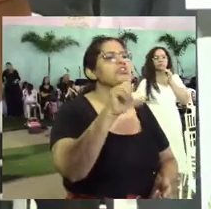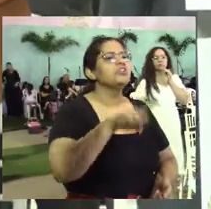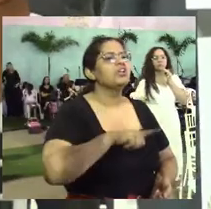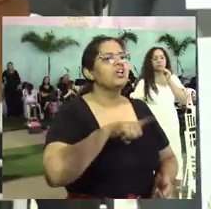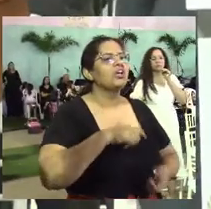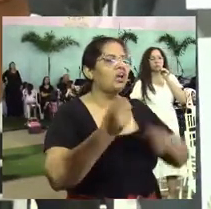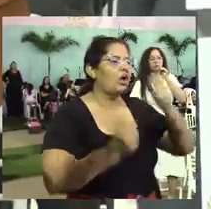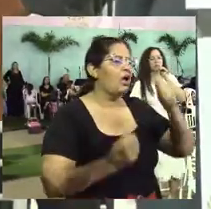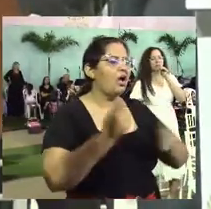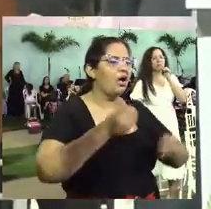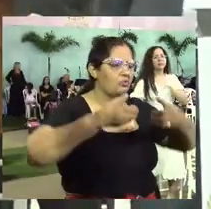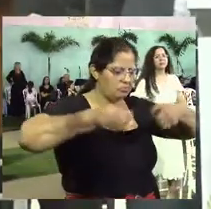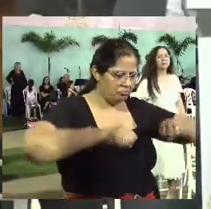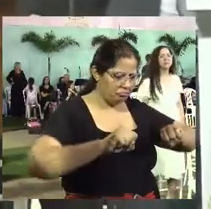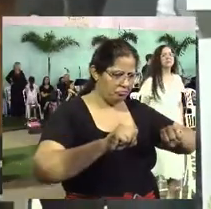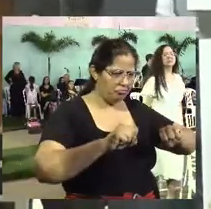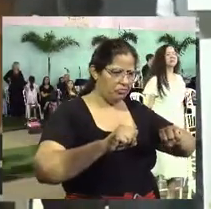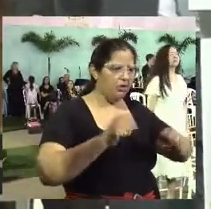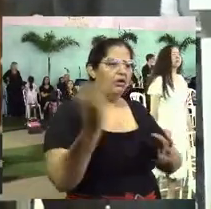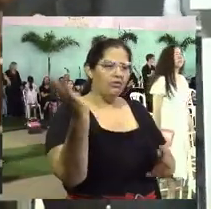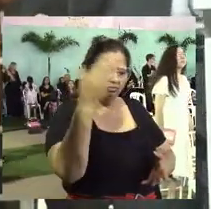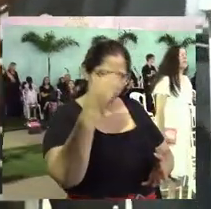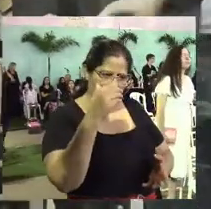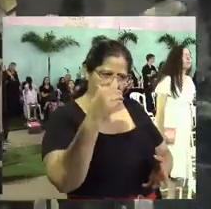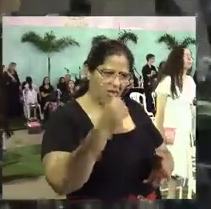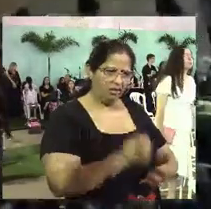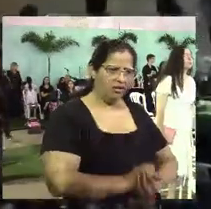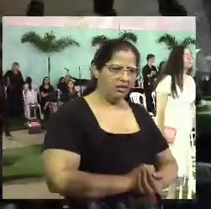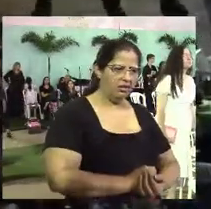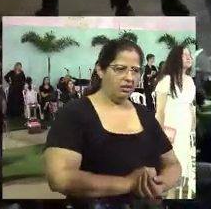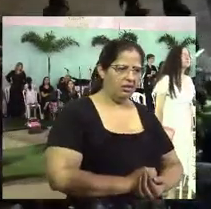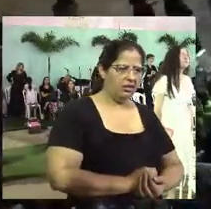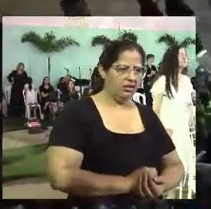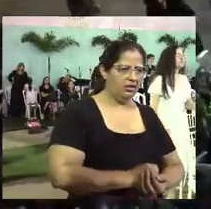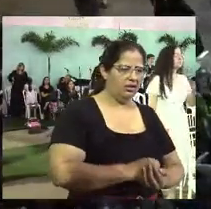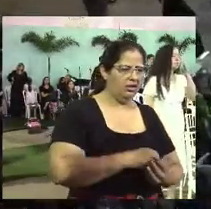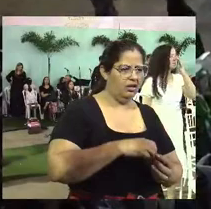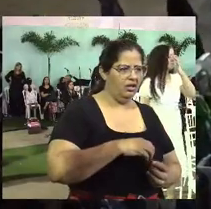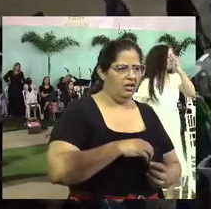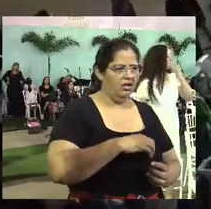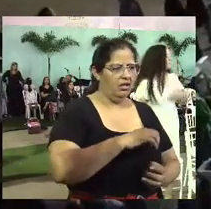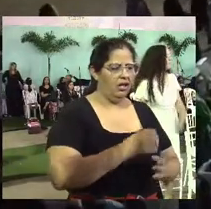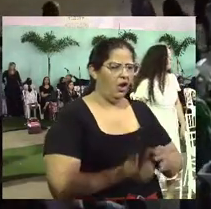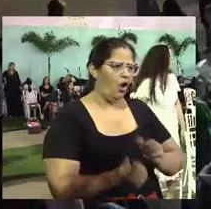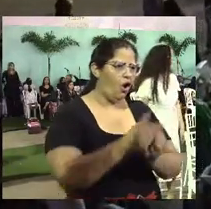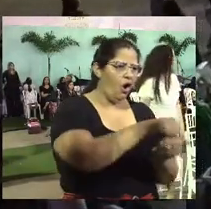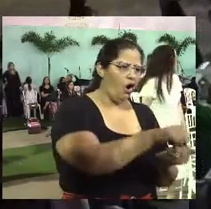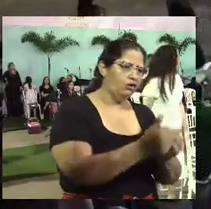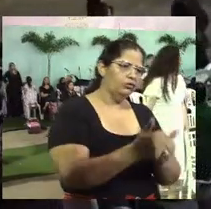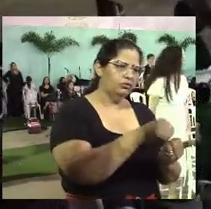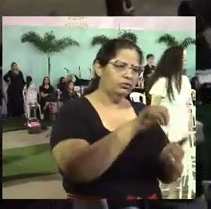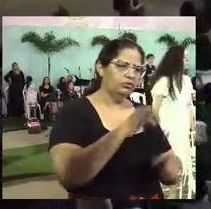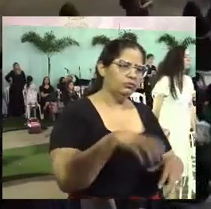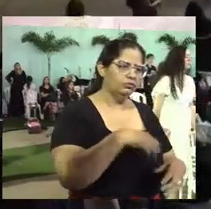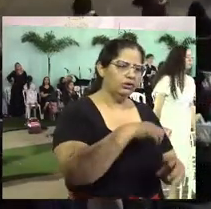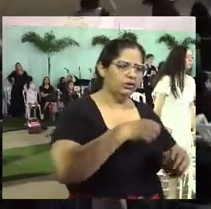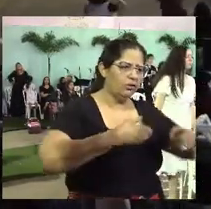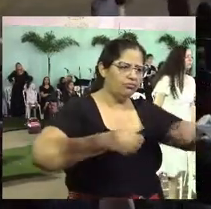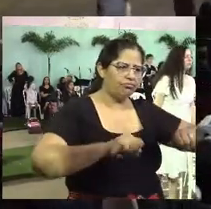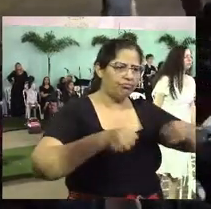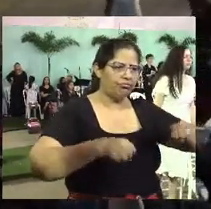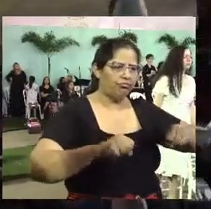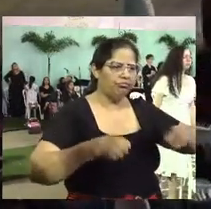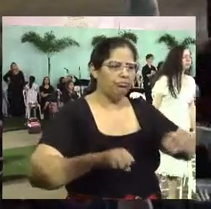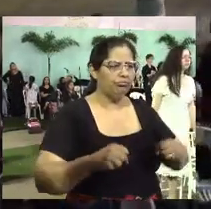venha para cá venha consagrar seu moto seu carro para obra missionária Para você ganhar almas corra venha eu vou esperar